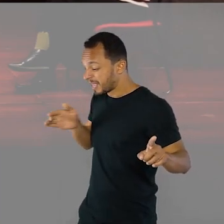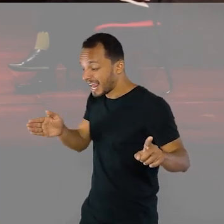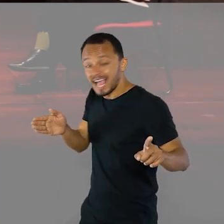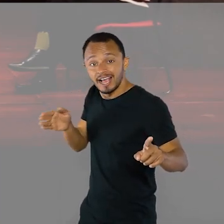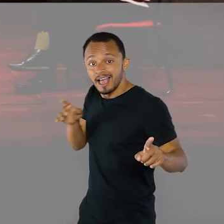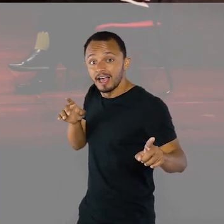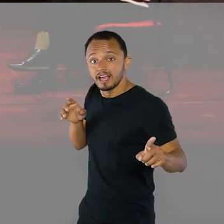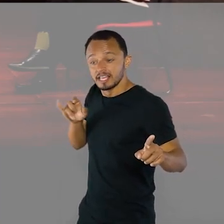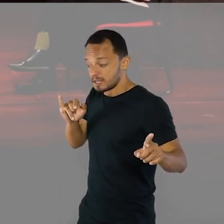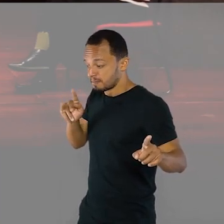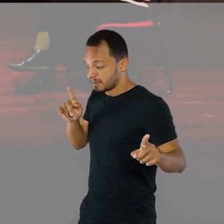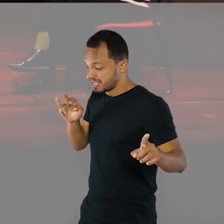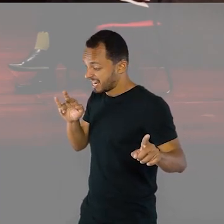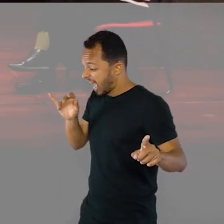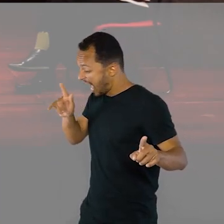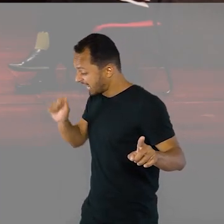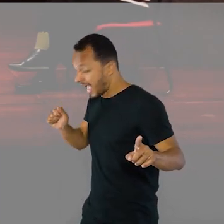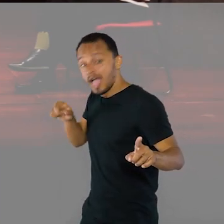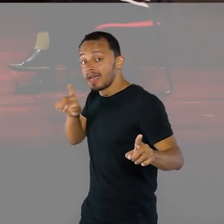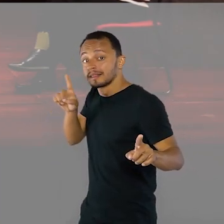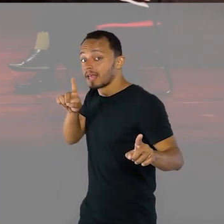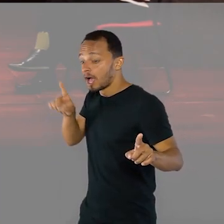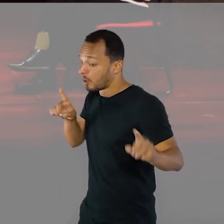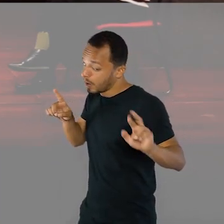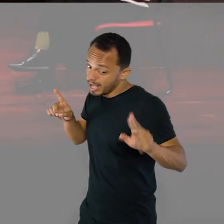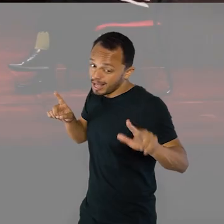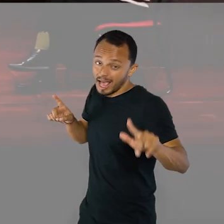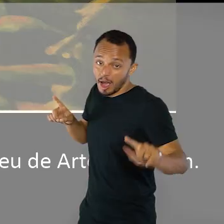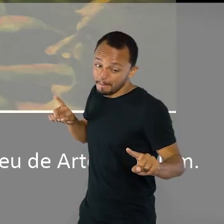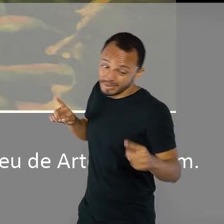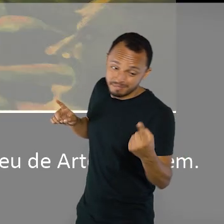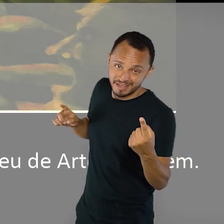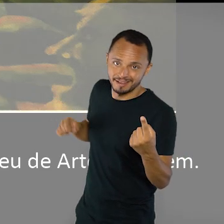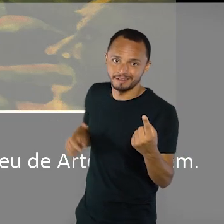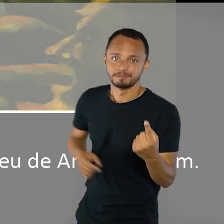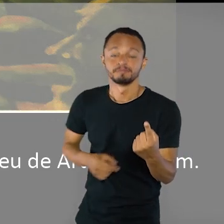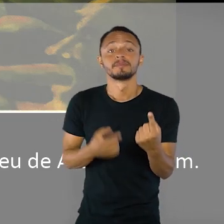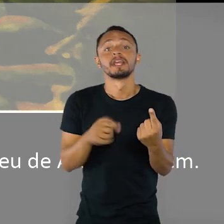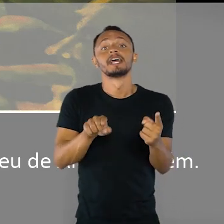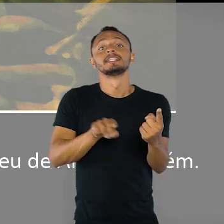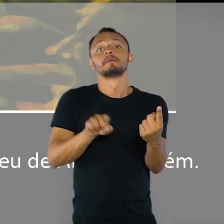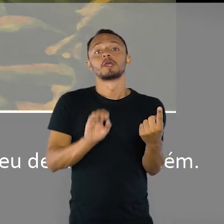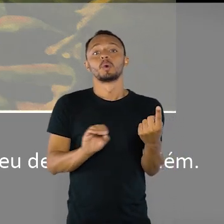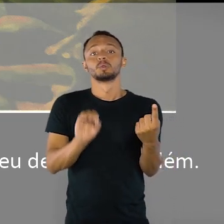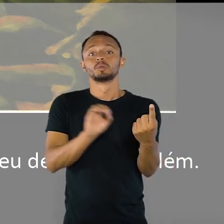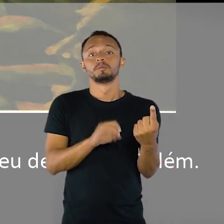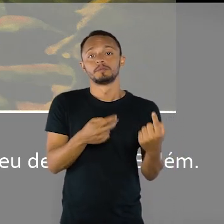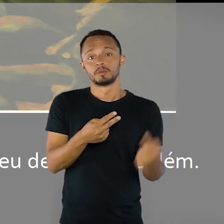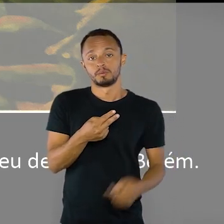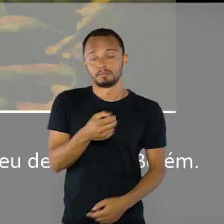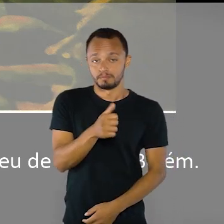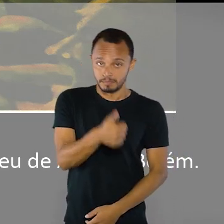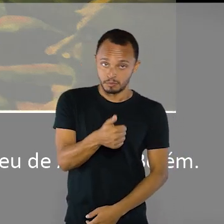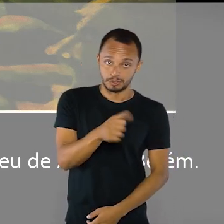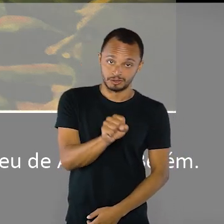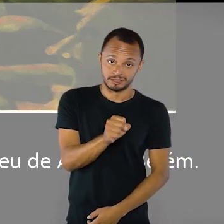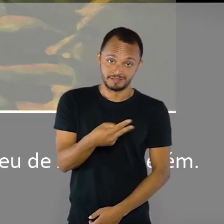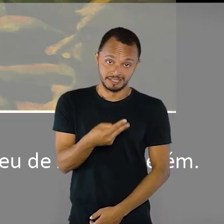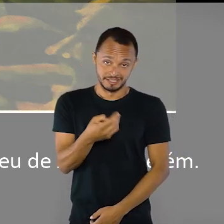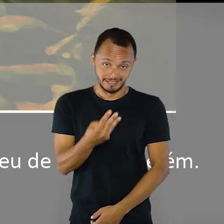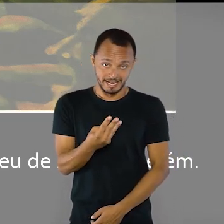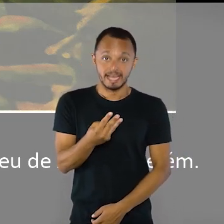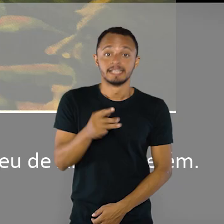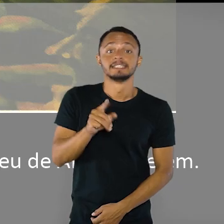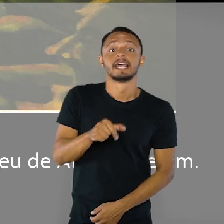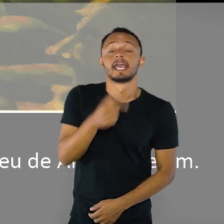evento ocorrido, uma luta ocorrida no Pará, em outubro de 1823, quando cerca de 200 soldados brasileiros